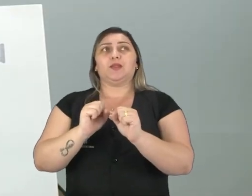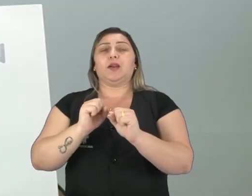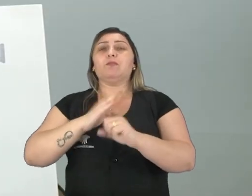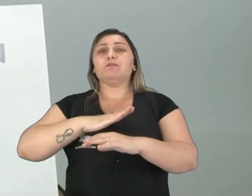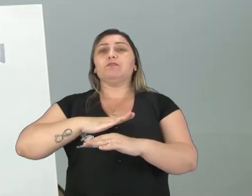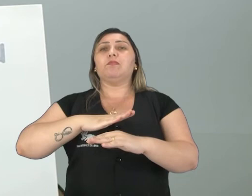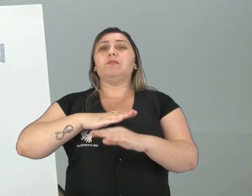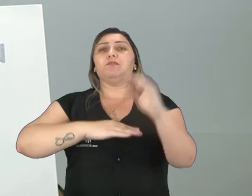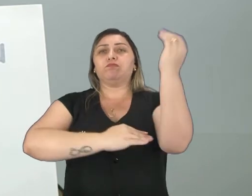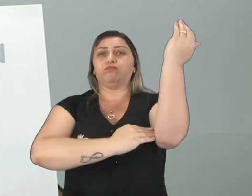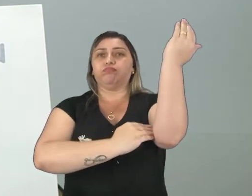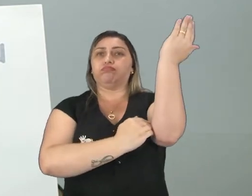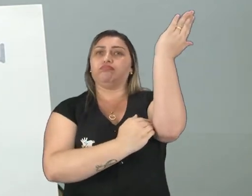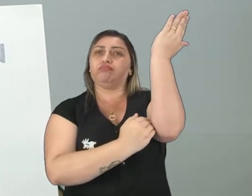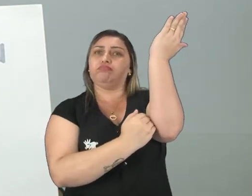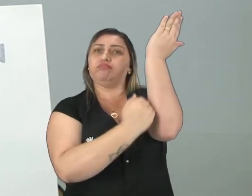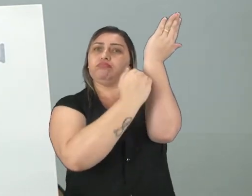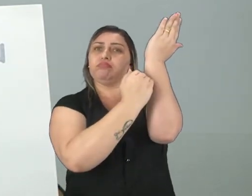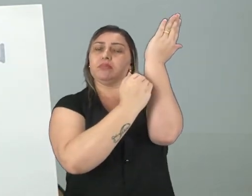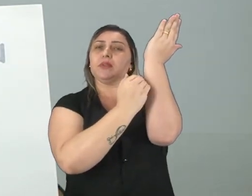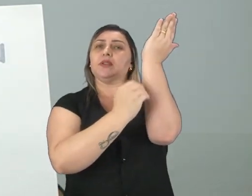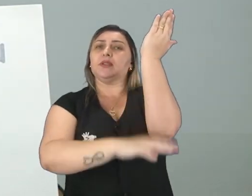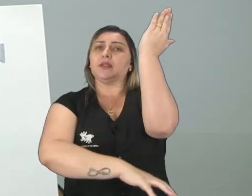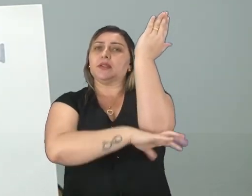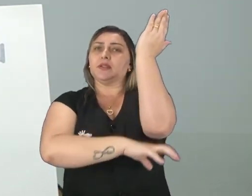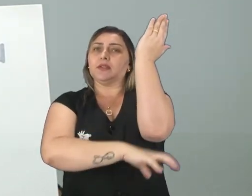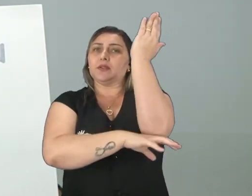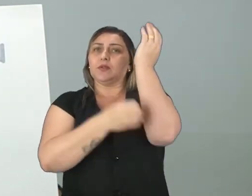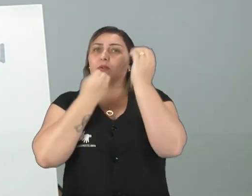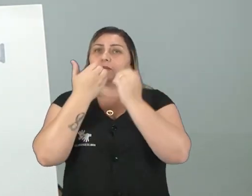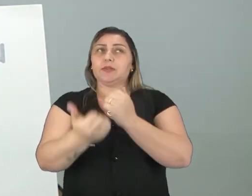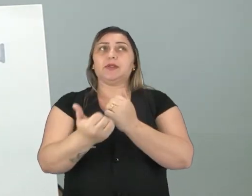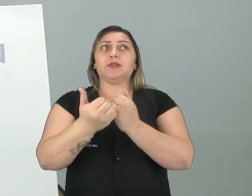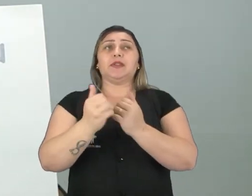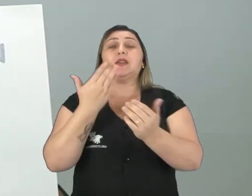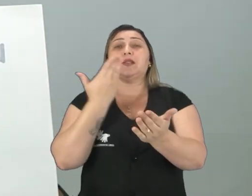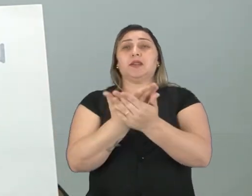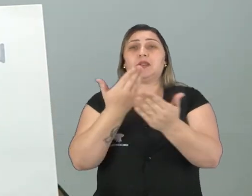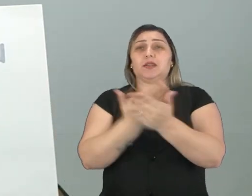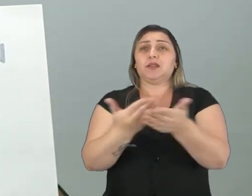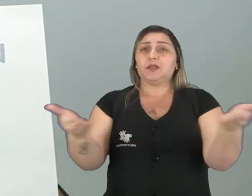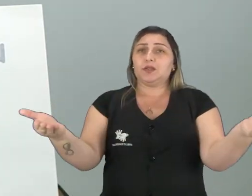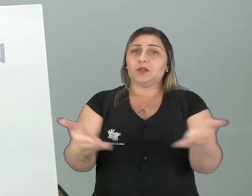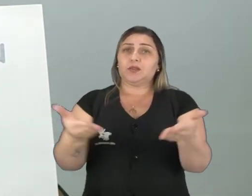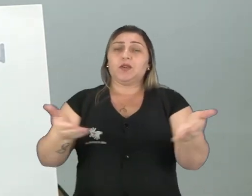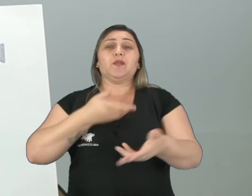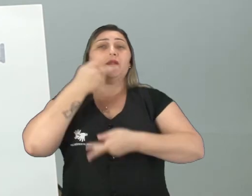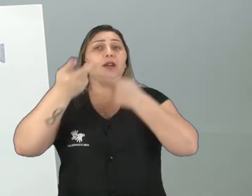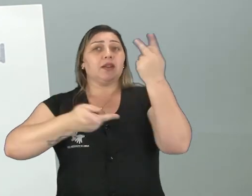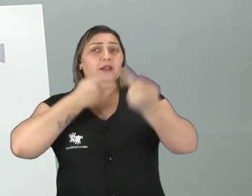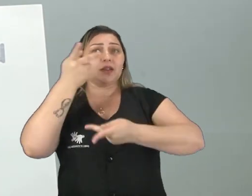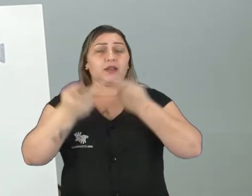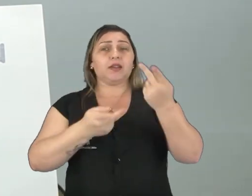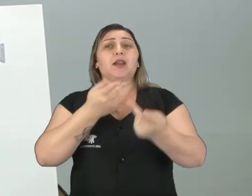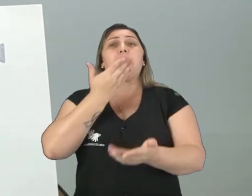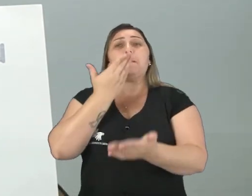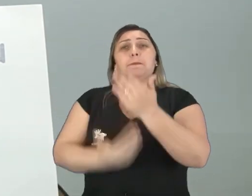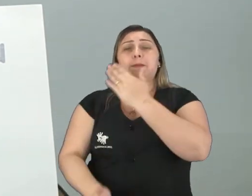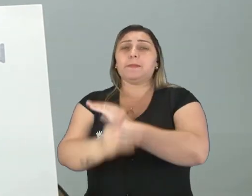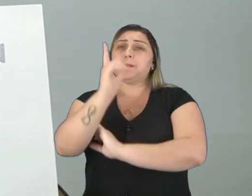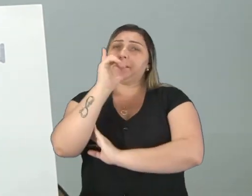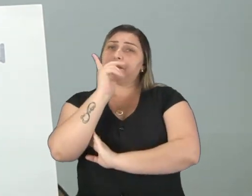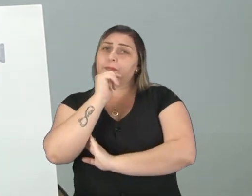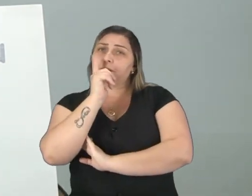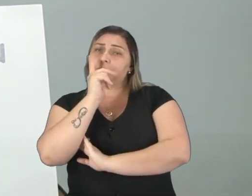excesso à plantação. Tudo bem? Então, a nossa aula de hoje foi falando sobre os desperdícios